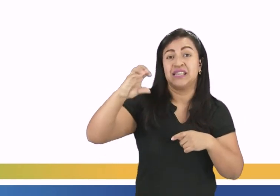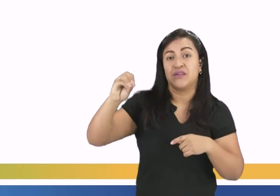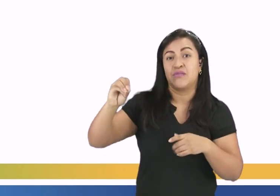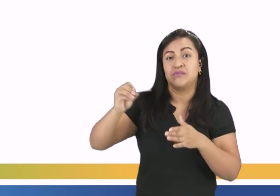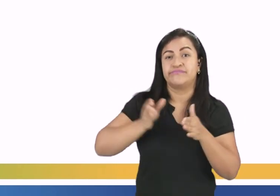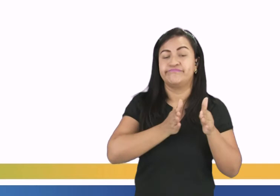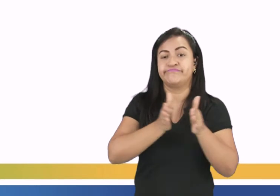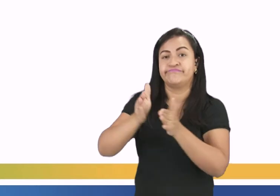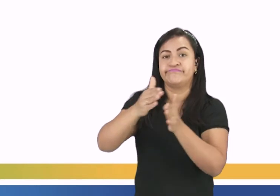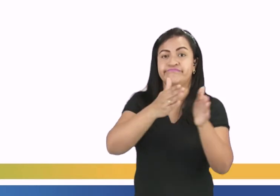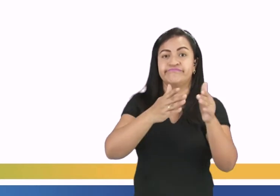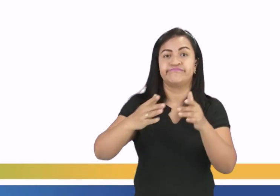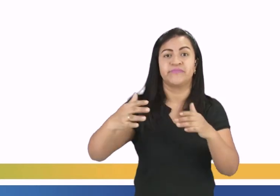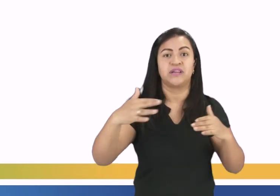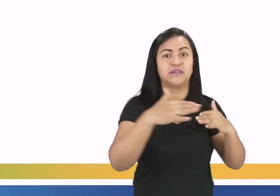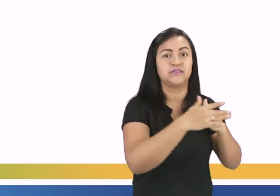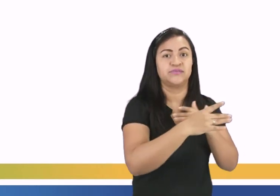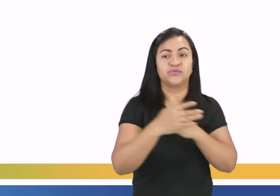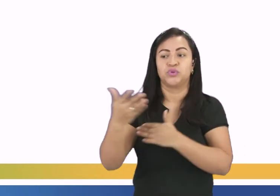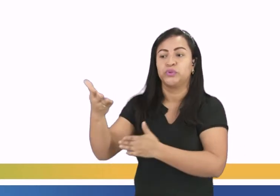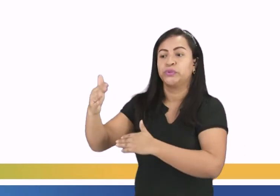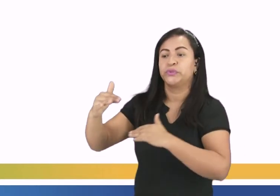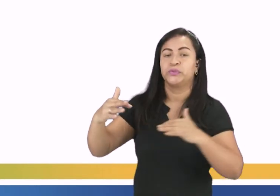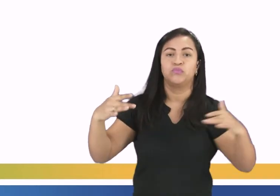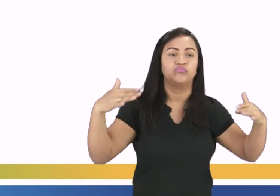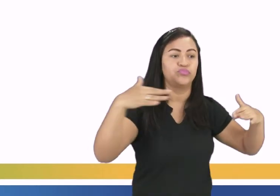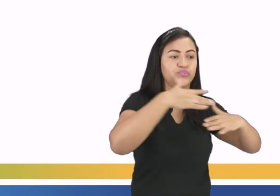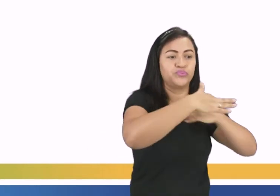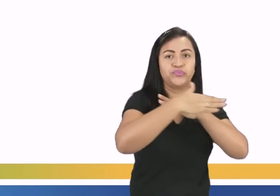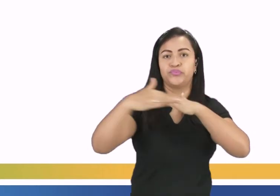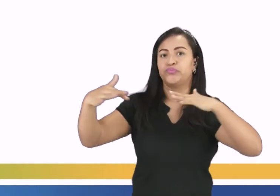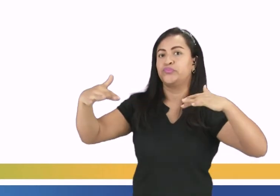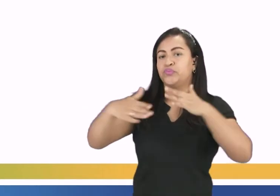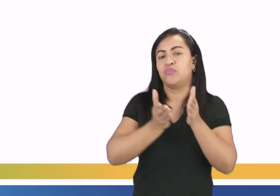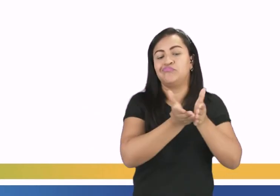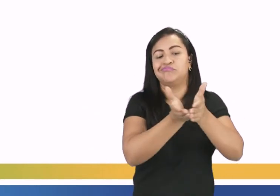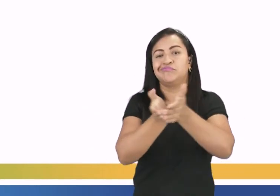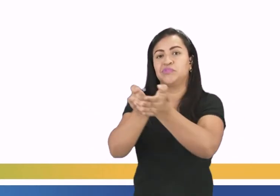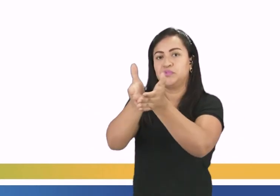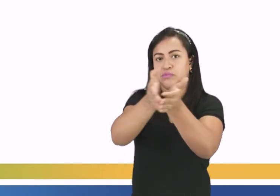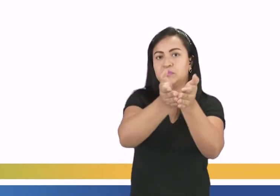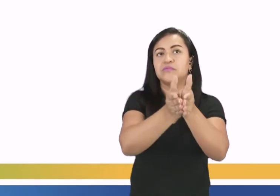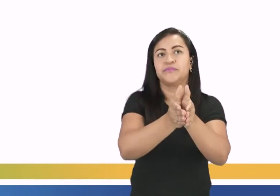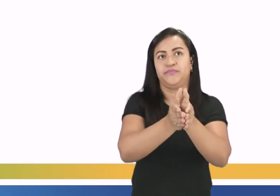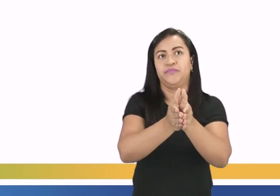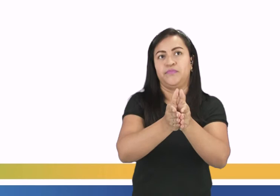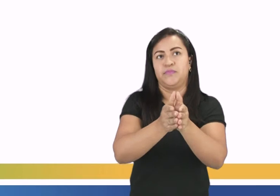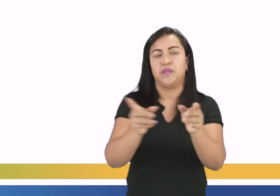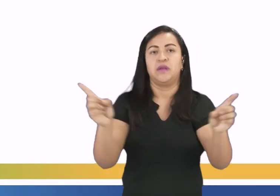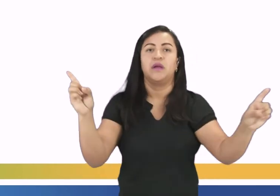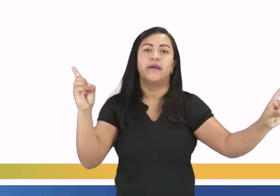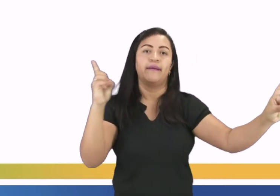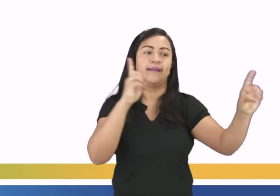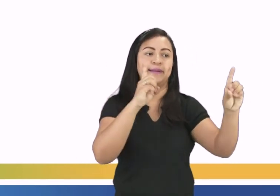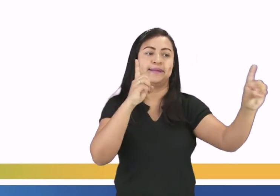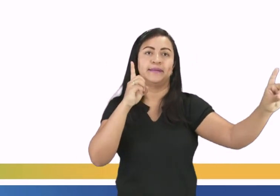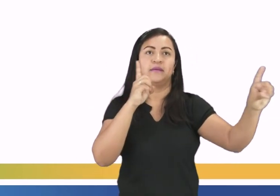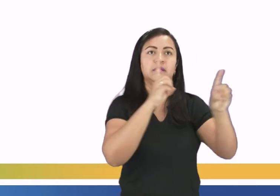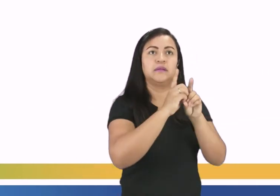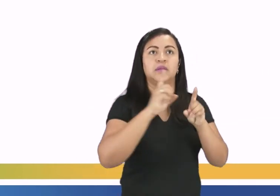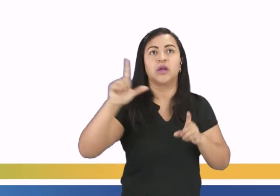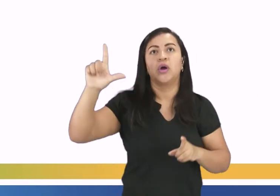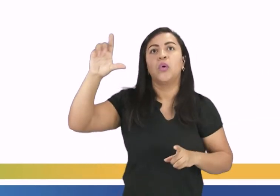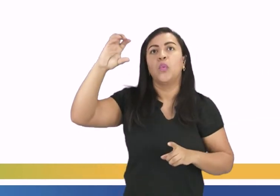do Panamá, sendo uma das principais rotas aquela que liga o Extremo Oriente à costa leste dos